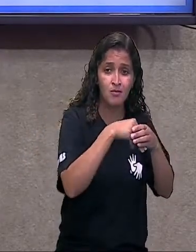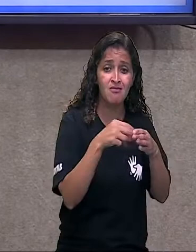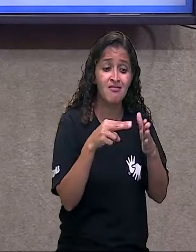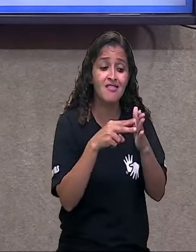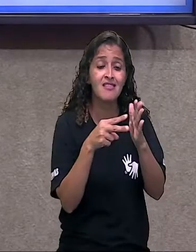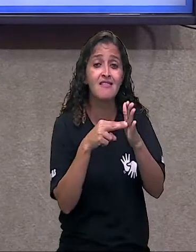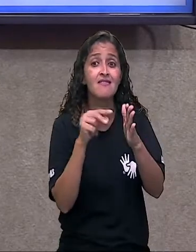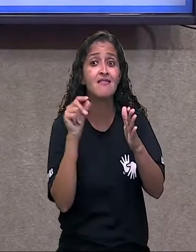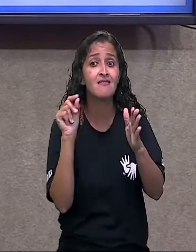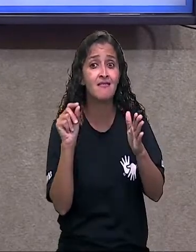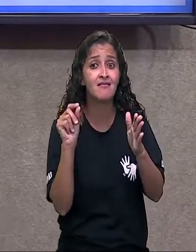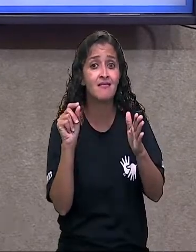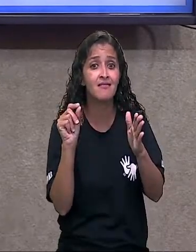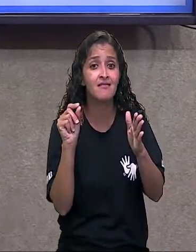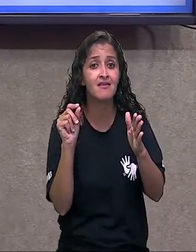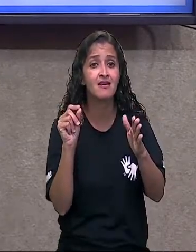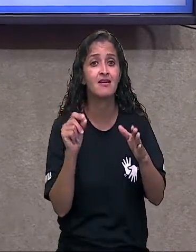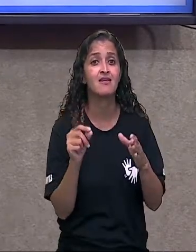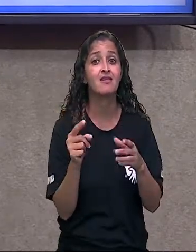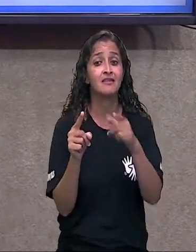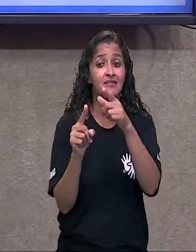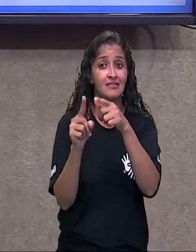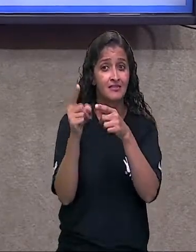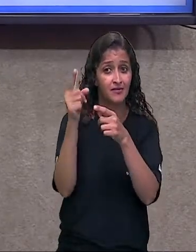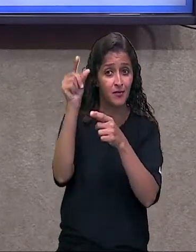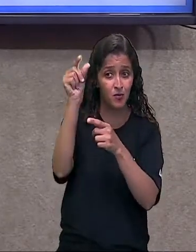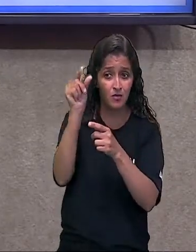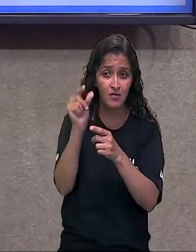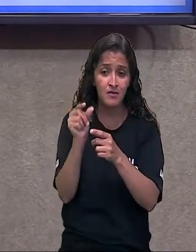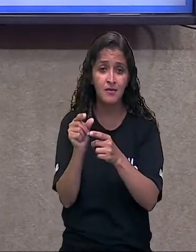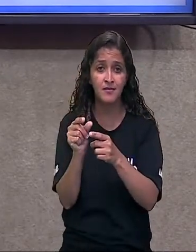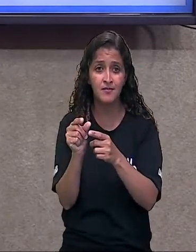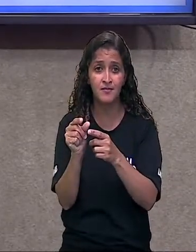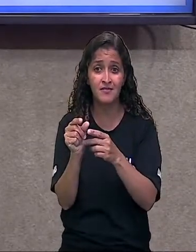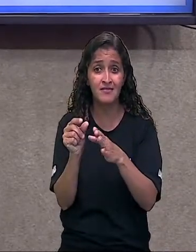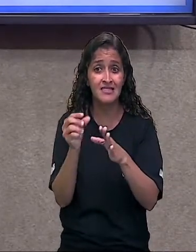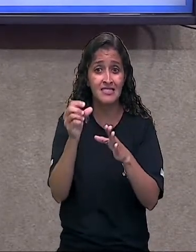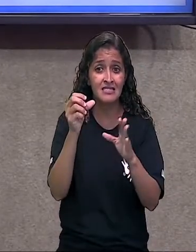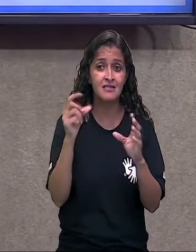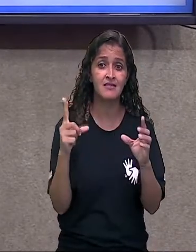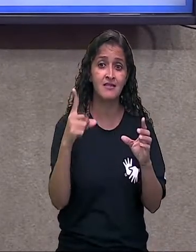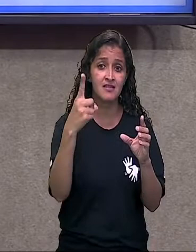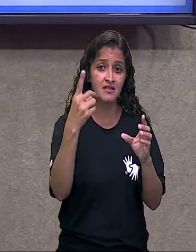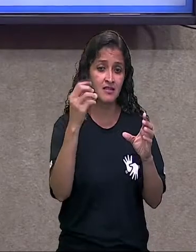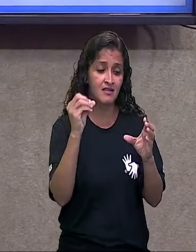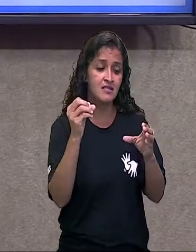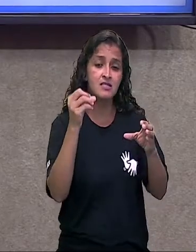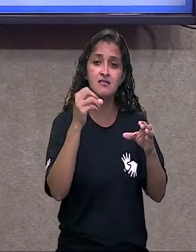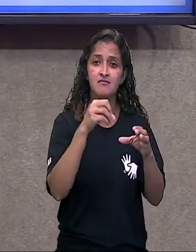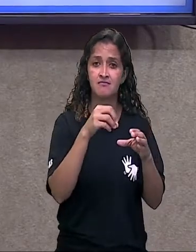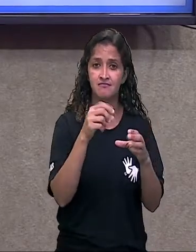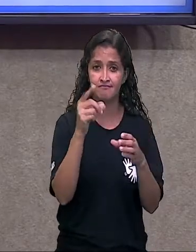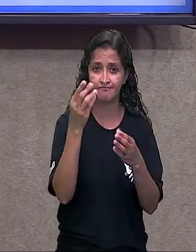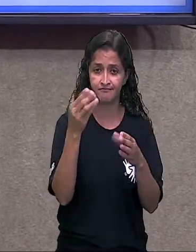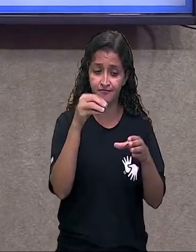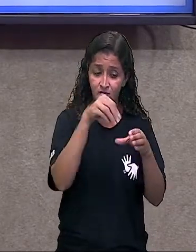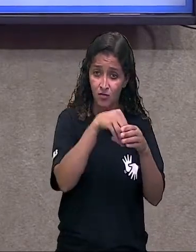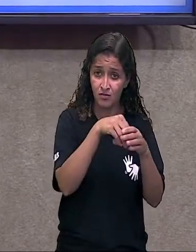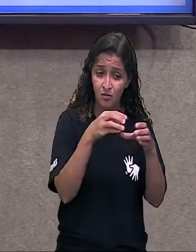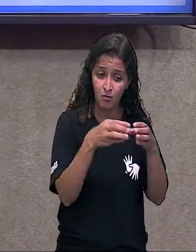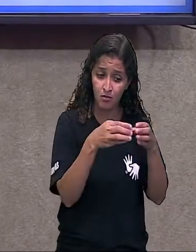que aqui nessa barrinha aqui, ó, tem 10 quadradinhos desse.